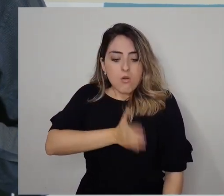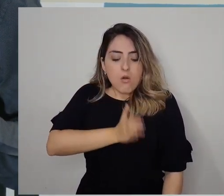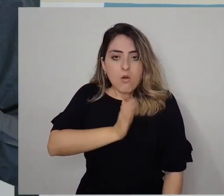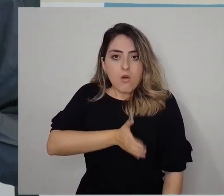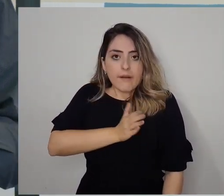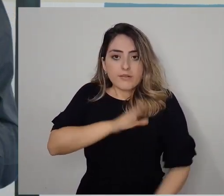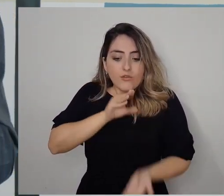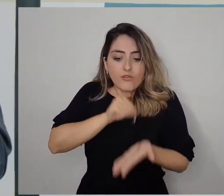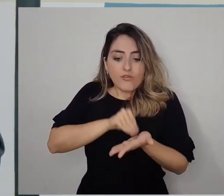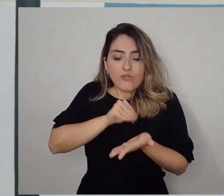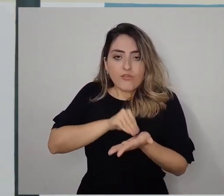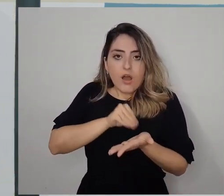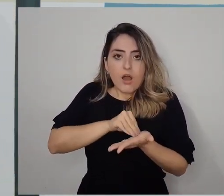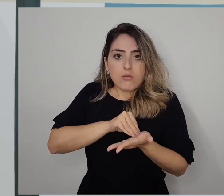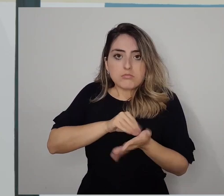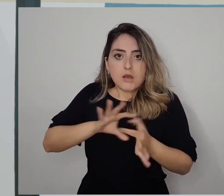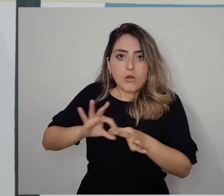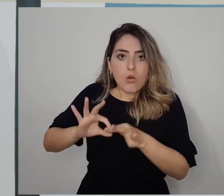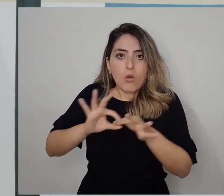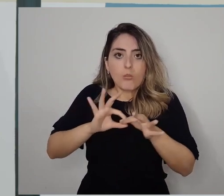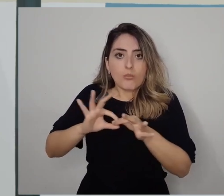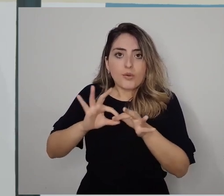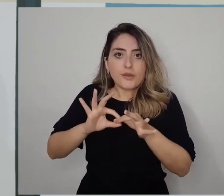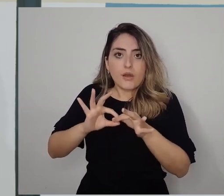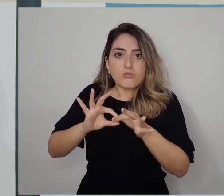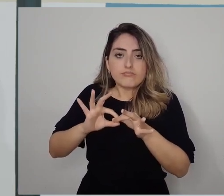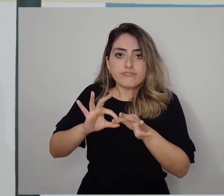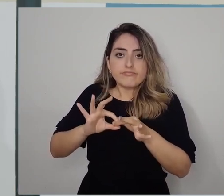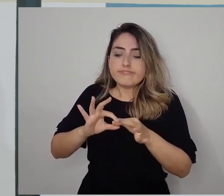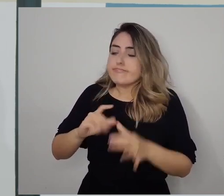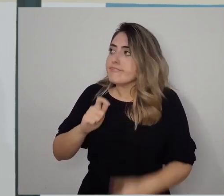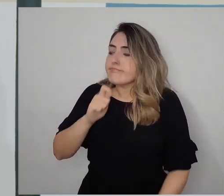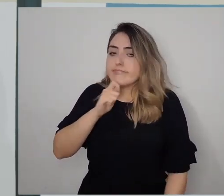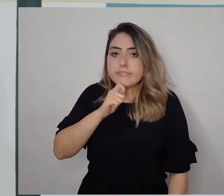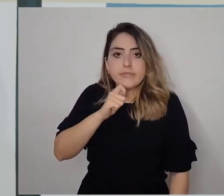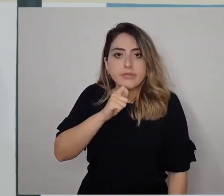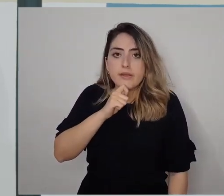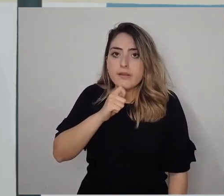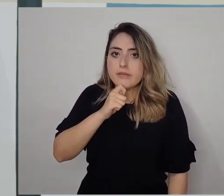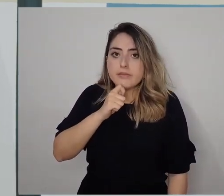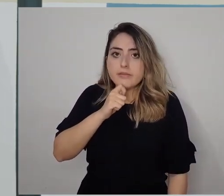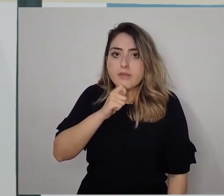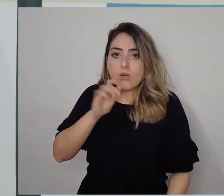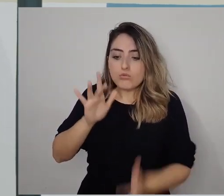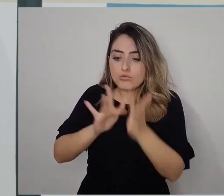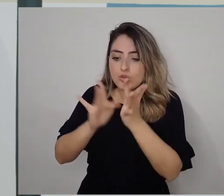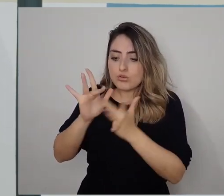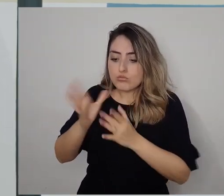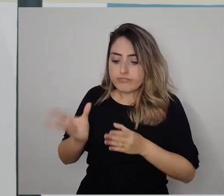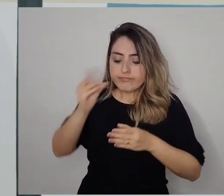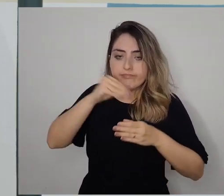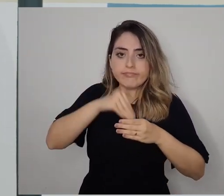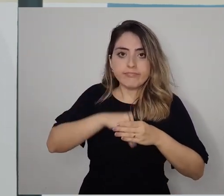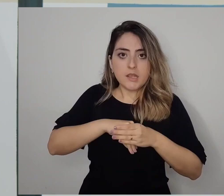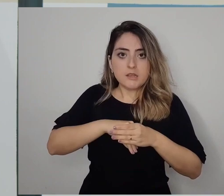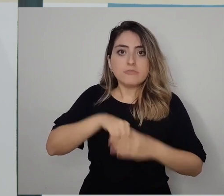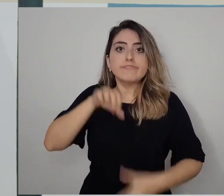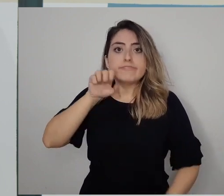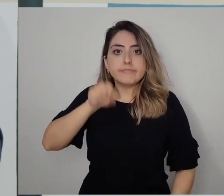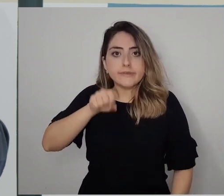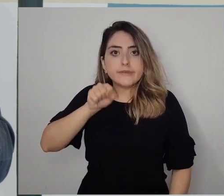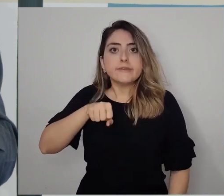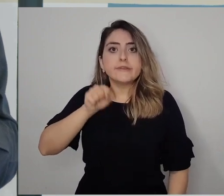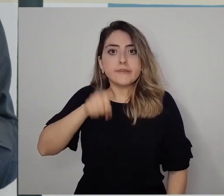também segundo o príncipe da potestade do ar, do espírito que agora atua nos filhos da desobediência.